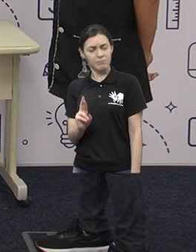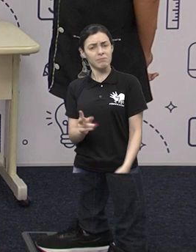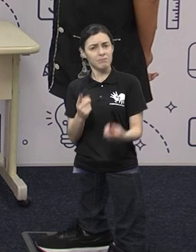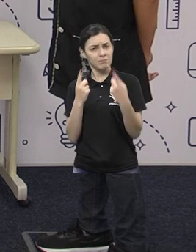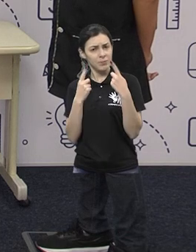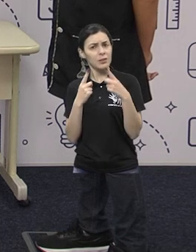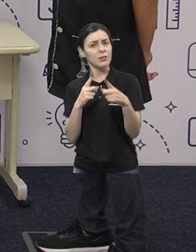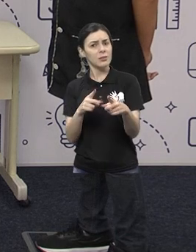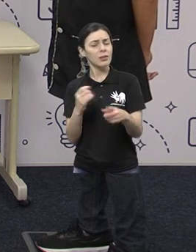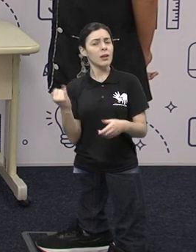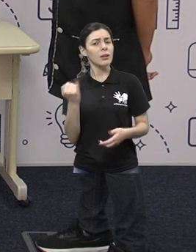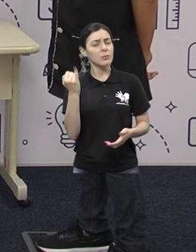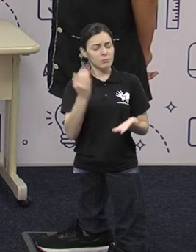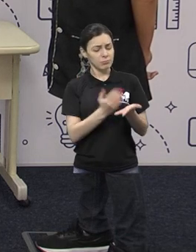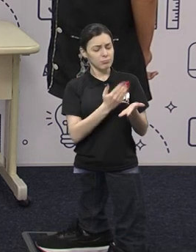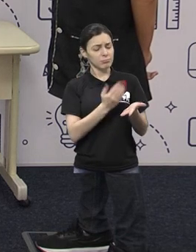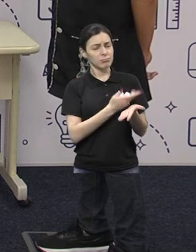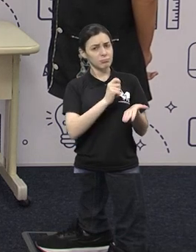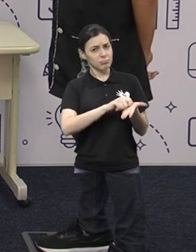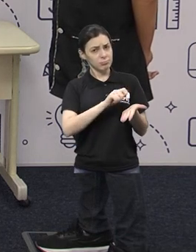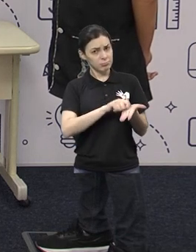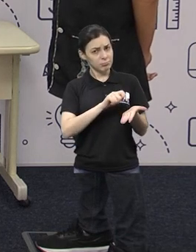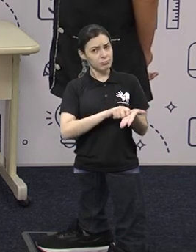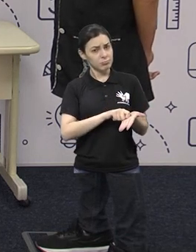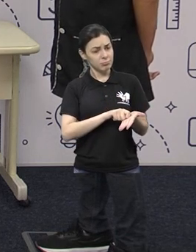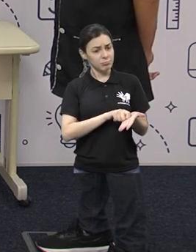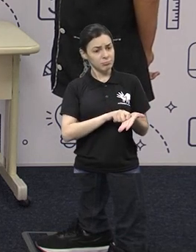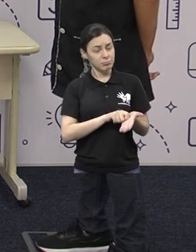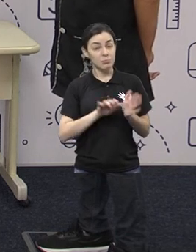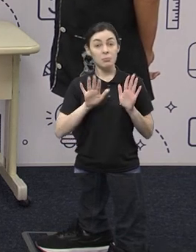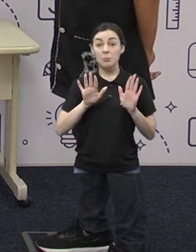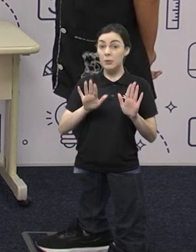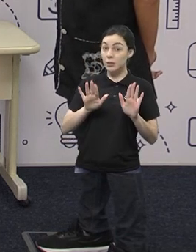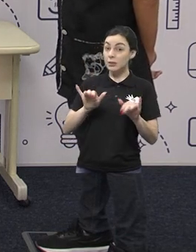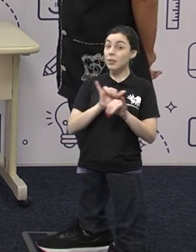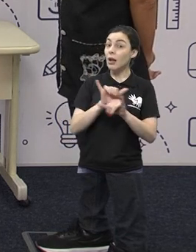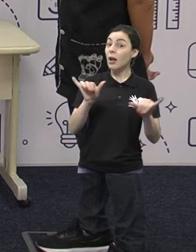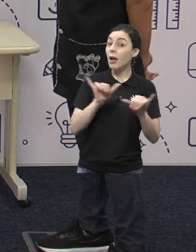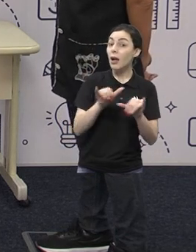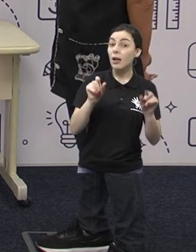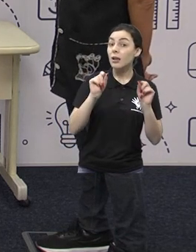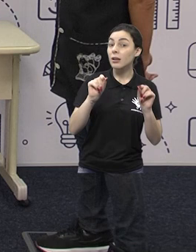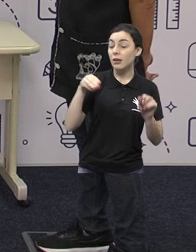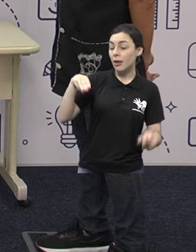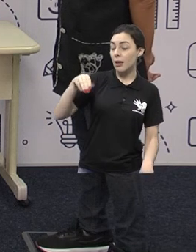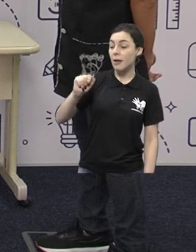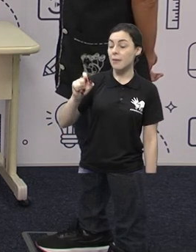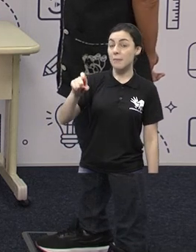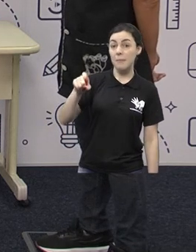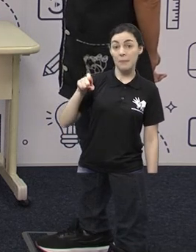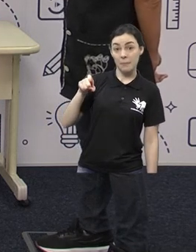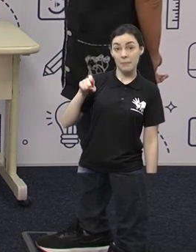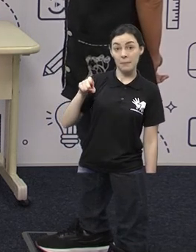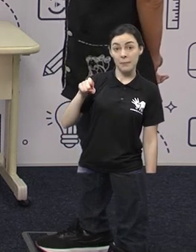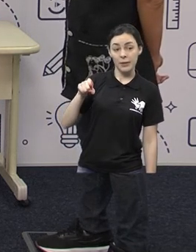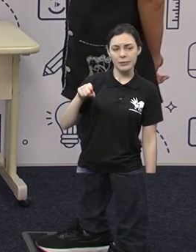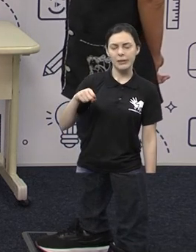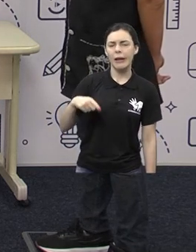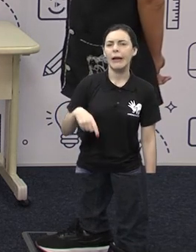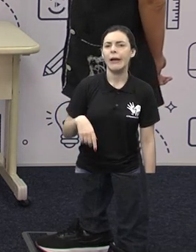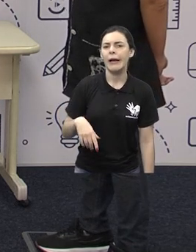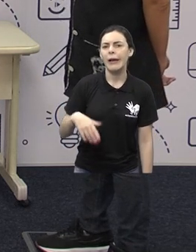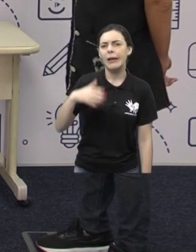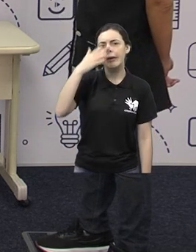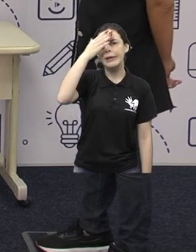de 10? Esse é o desafio. Mas, registrem aí no seu caderno. Mas nós temos um recado. Recado do Max. Ah,